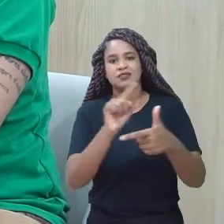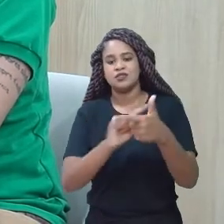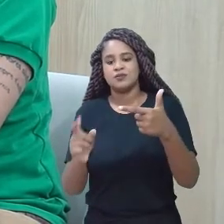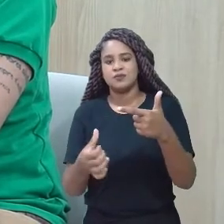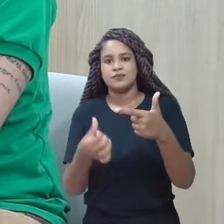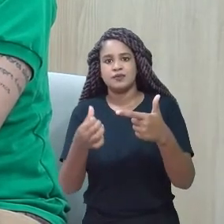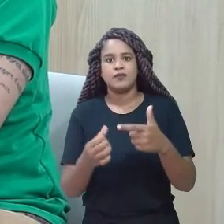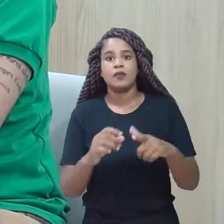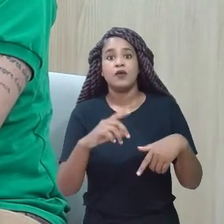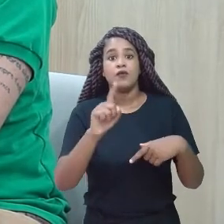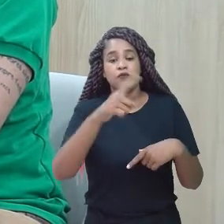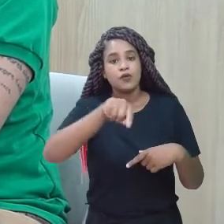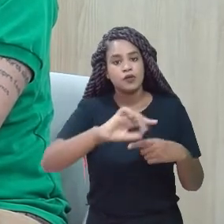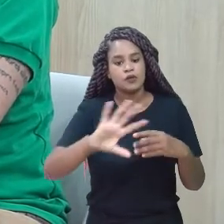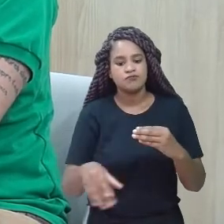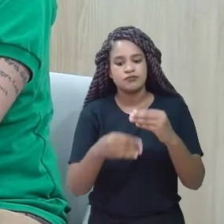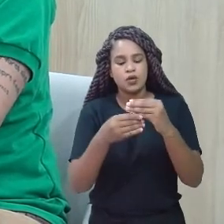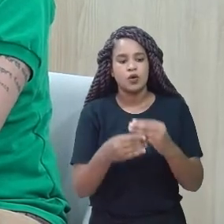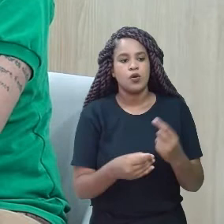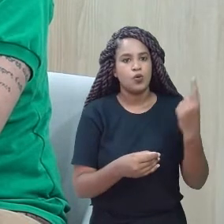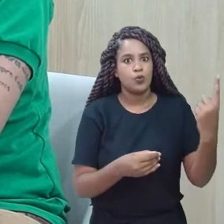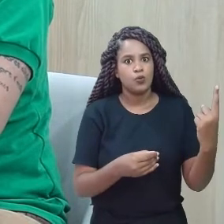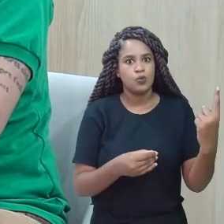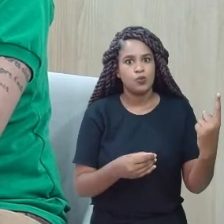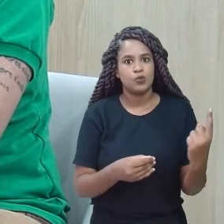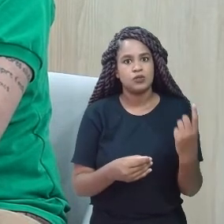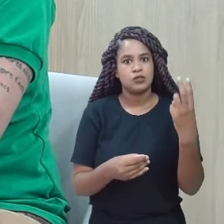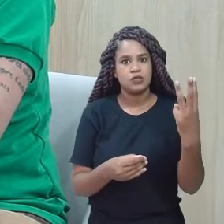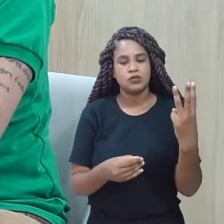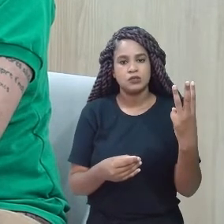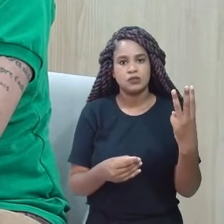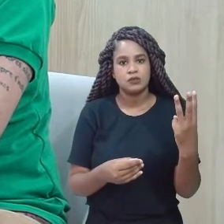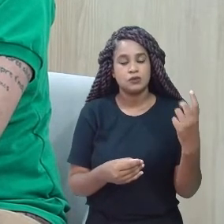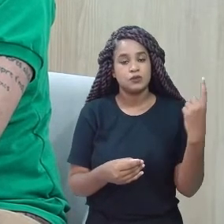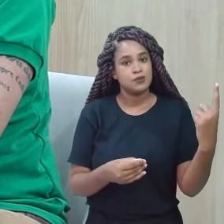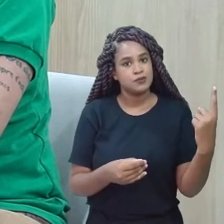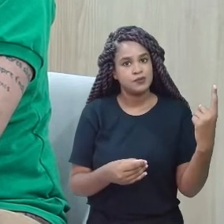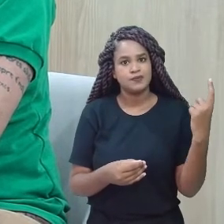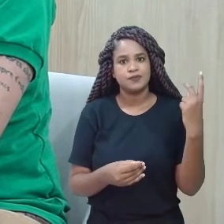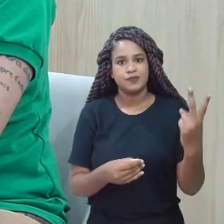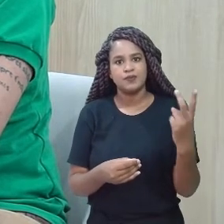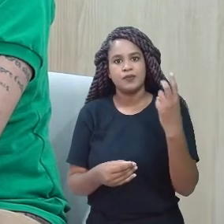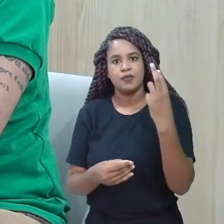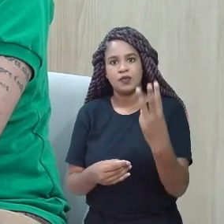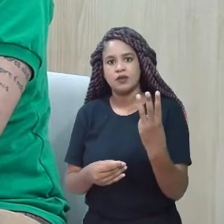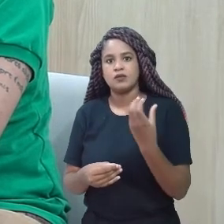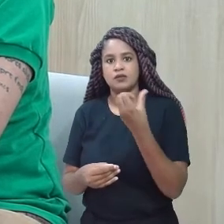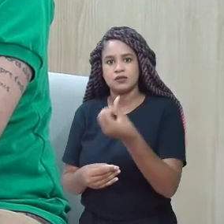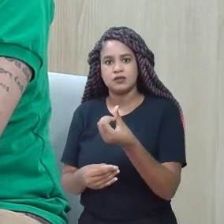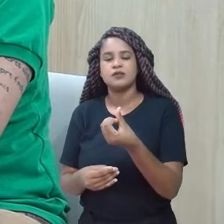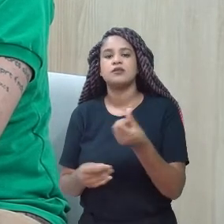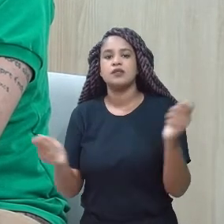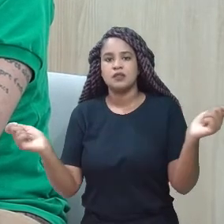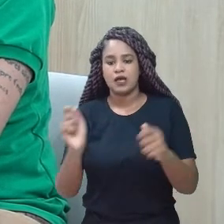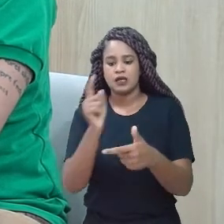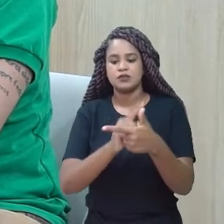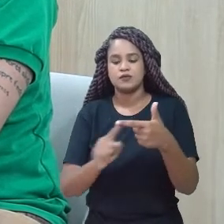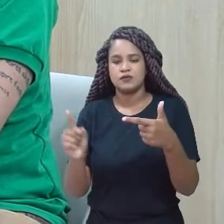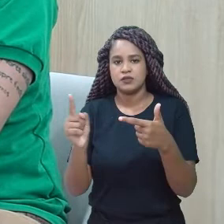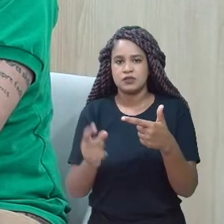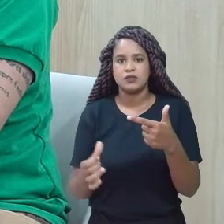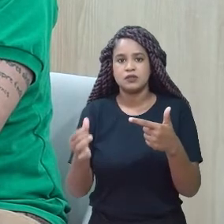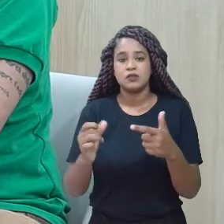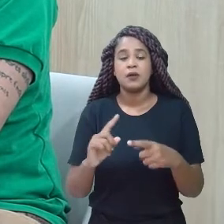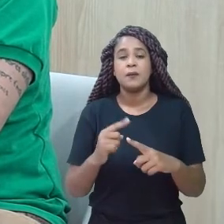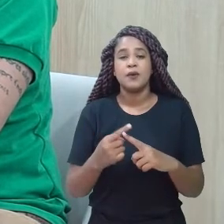o 6, que é o próprio número, você vai ter a lista aí, João, dos divisores de 6. Mais boa a sua observação, que geralmente a gente